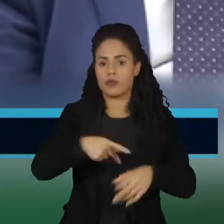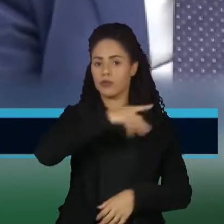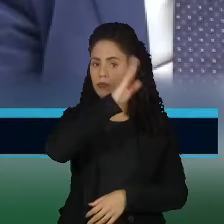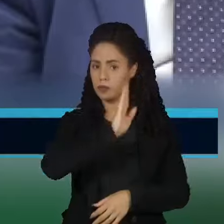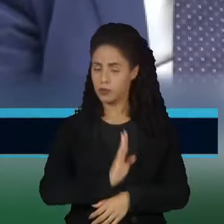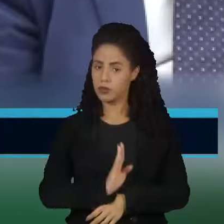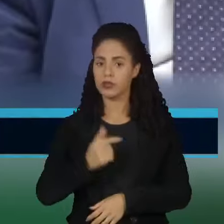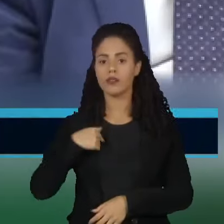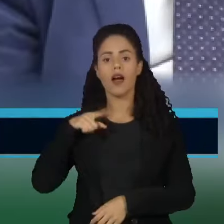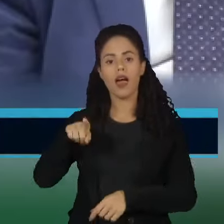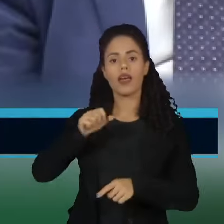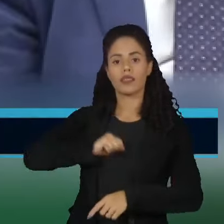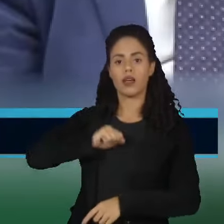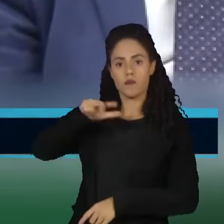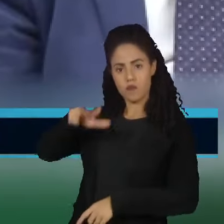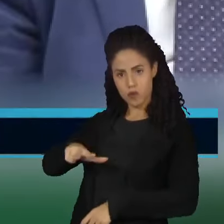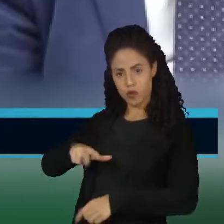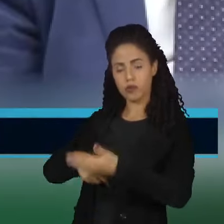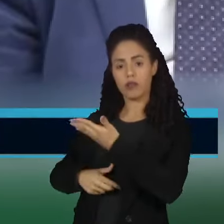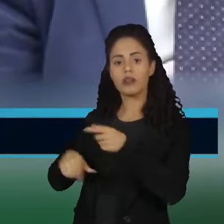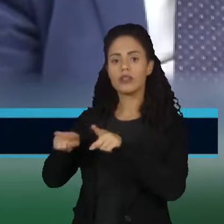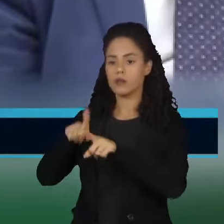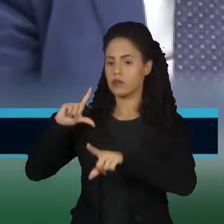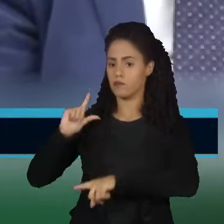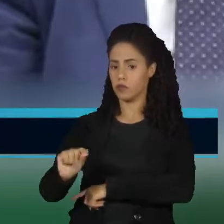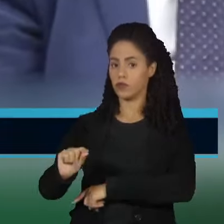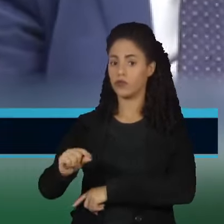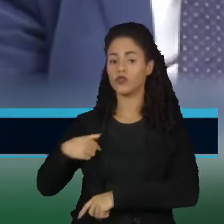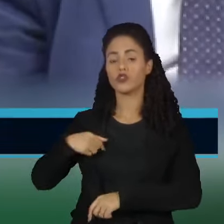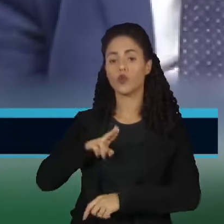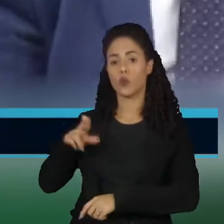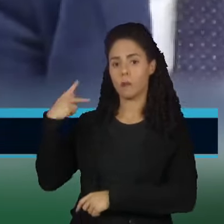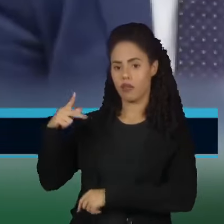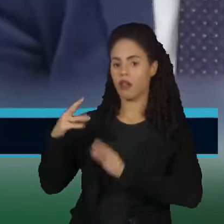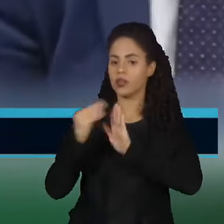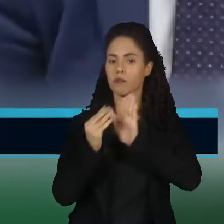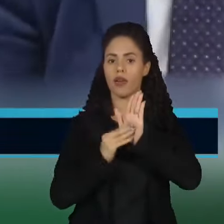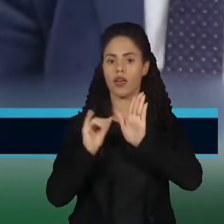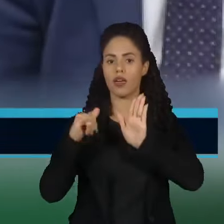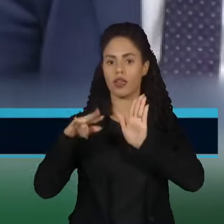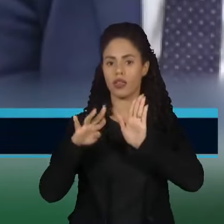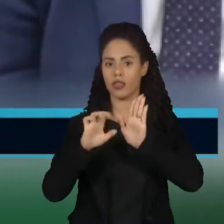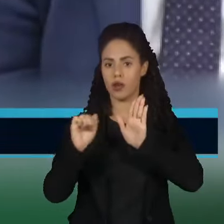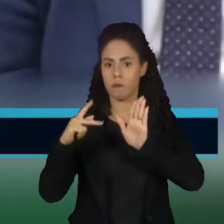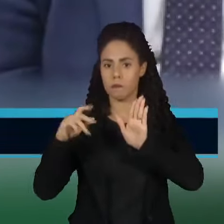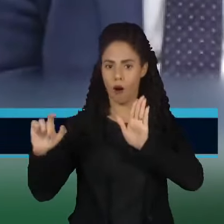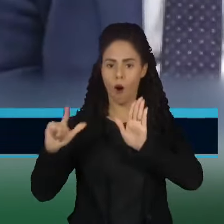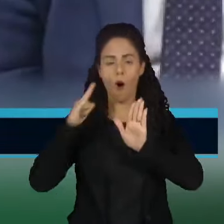Brasileira. Ela está em Portugal e é considerada foragida. O nome dela também está na lista vermelha da Interpol.